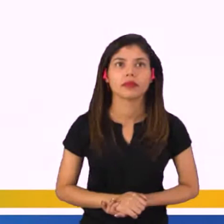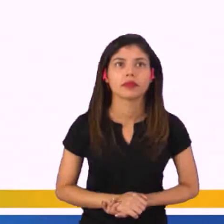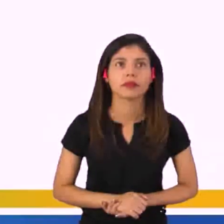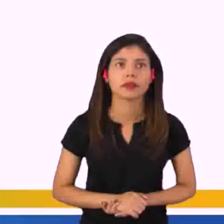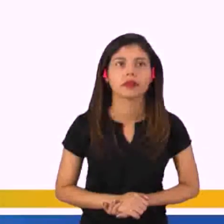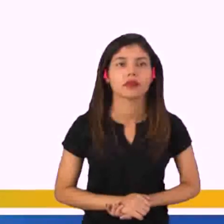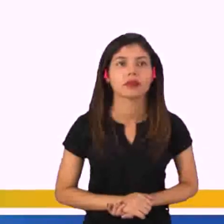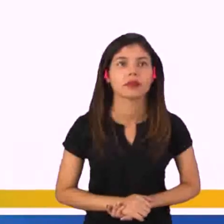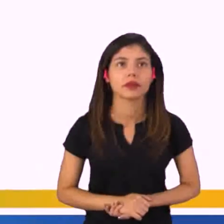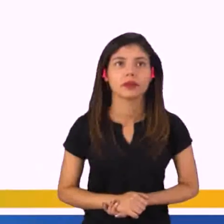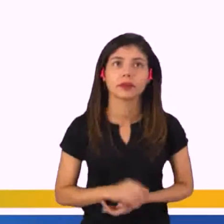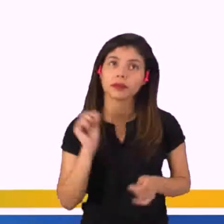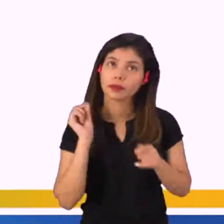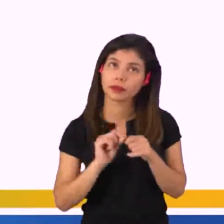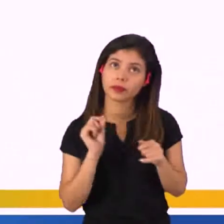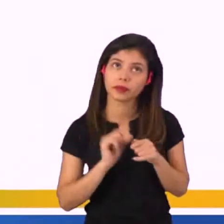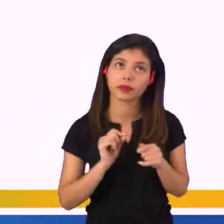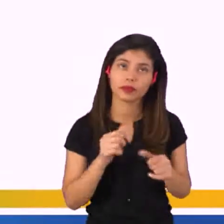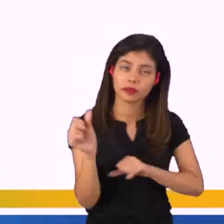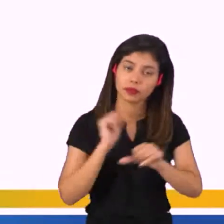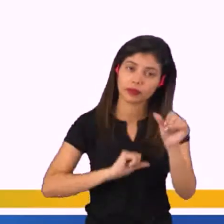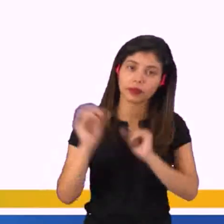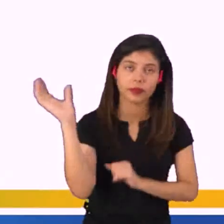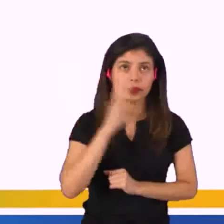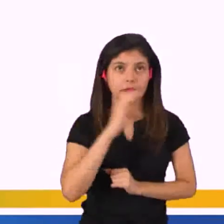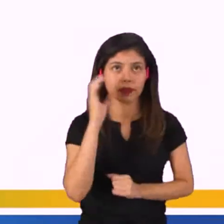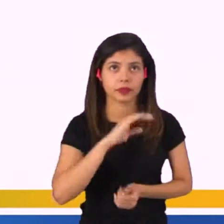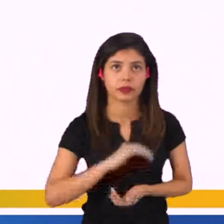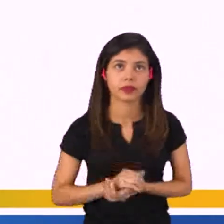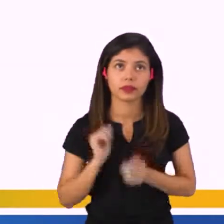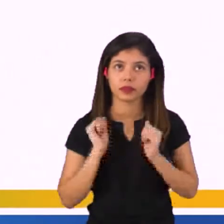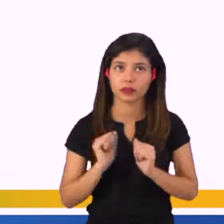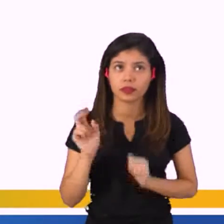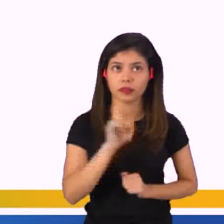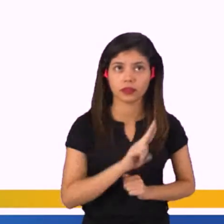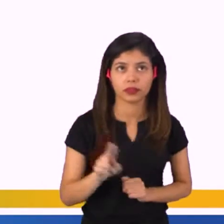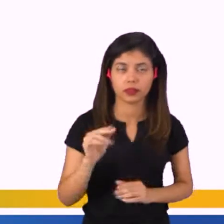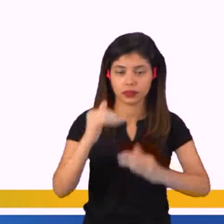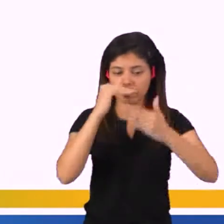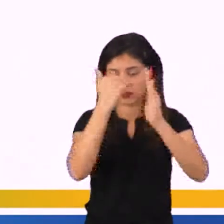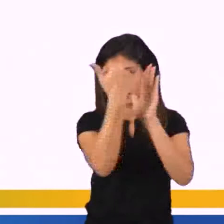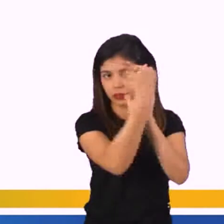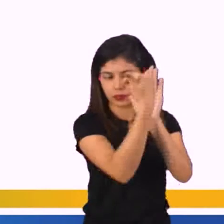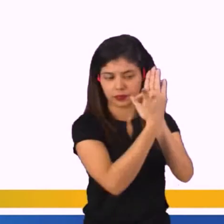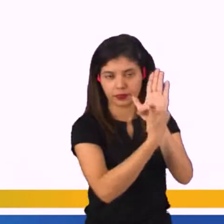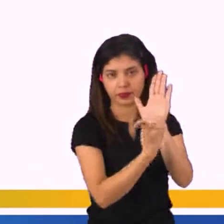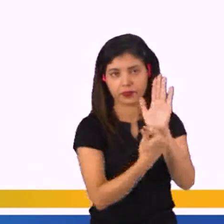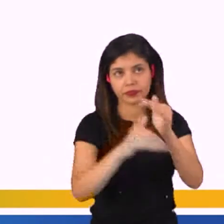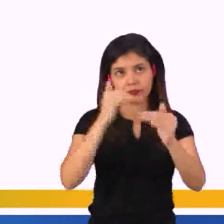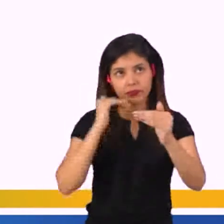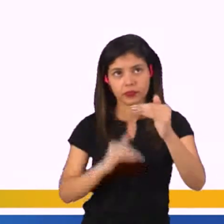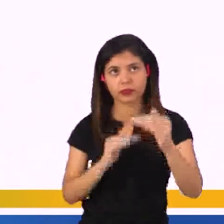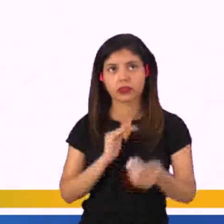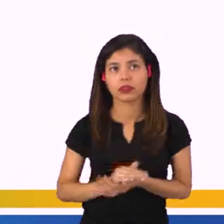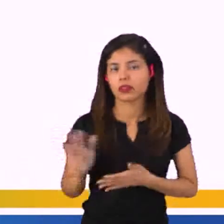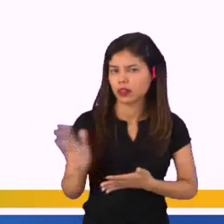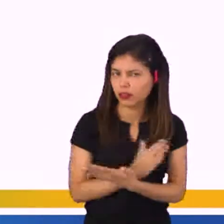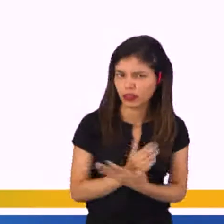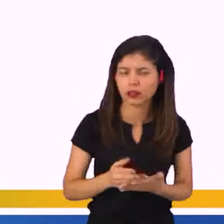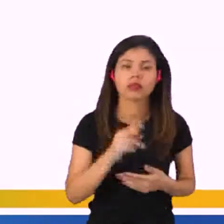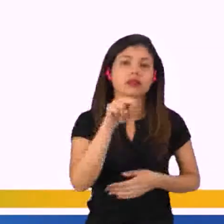quilômetros. Para realizarmos essas conversões mais rapidamente, nós vamos utilizar um esqueminha aí abaixo,